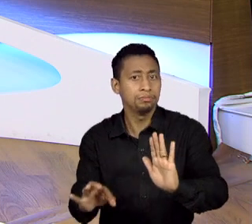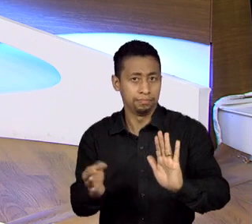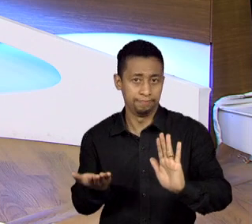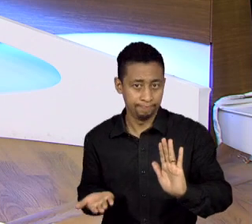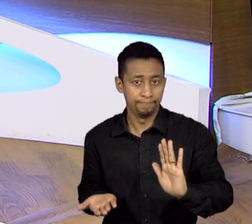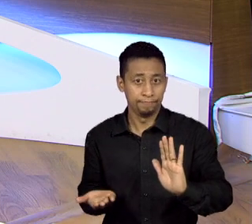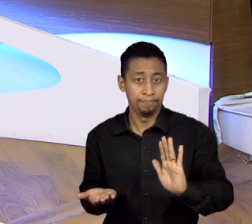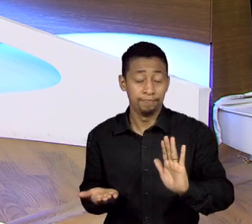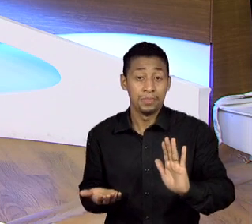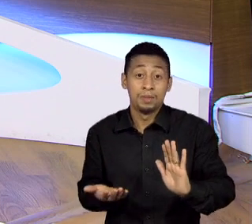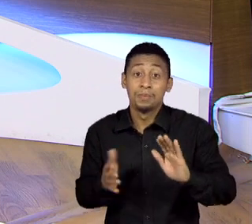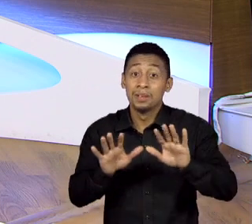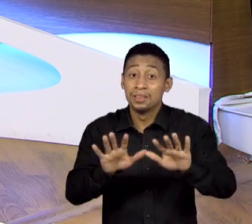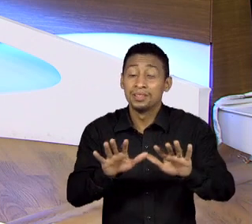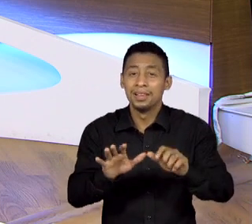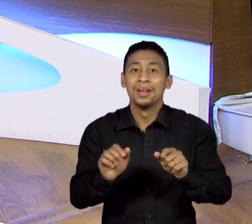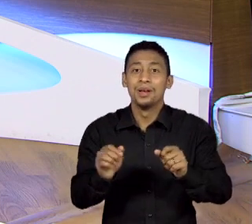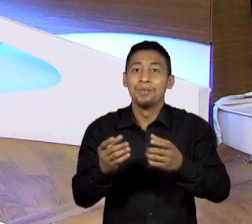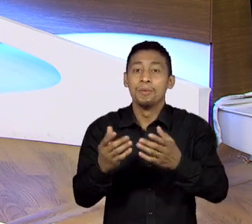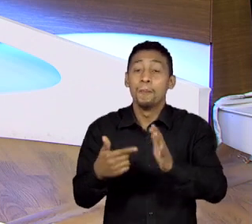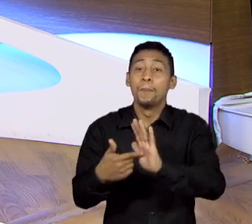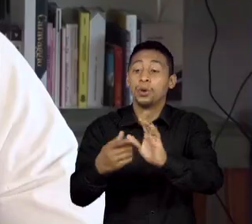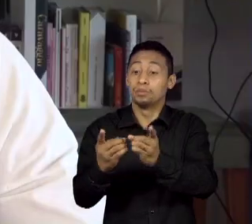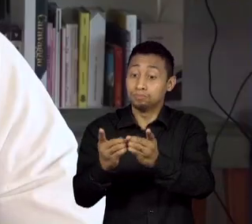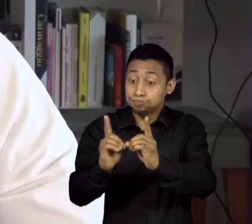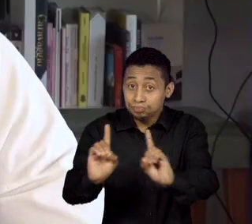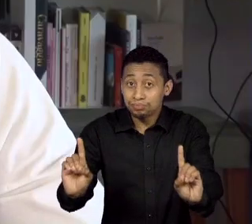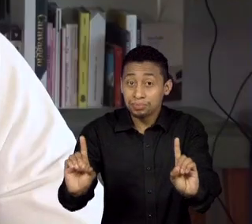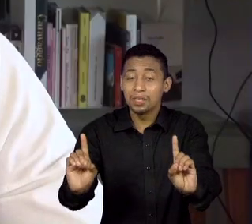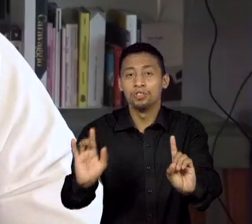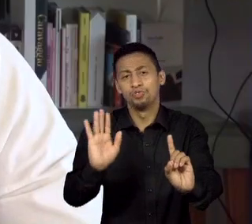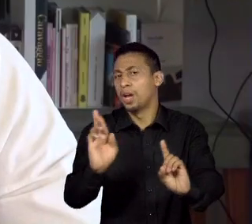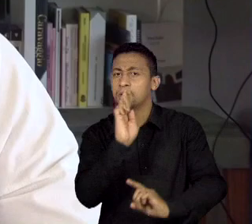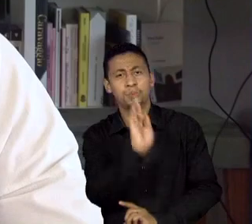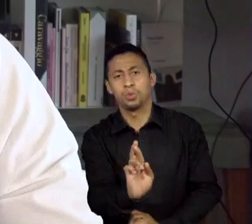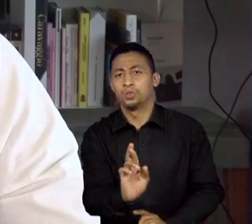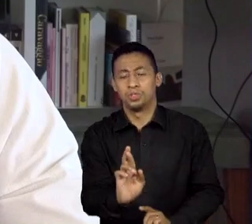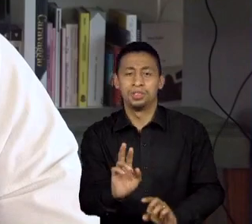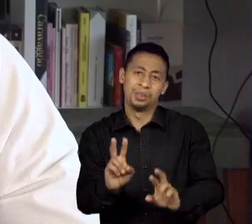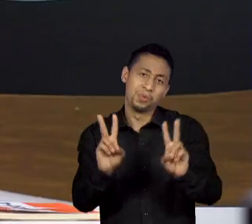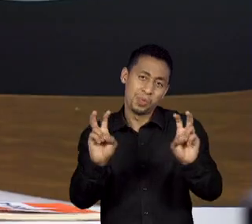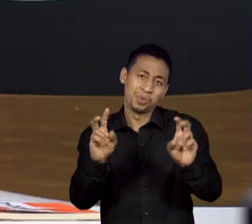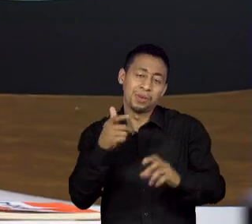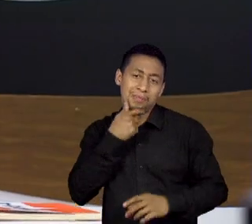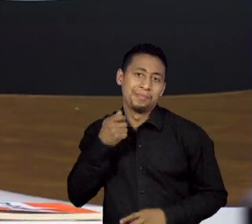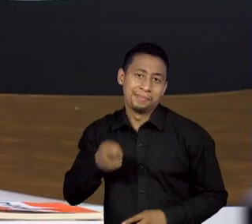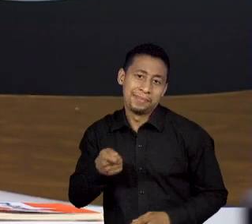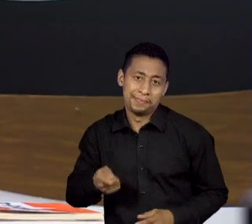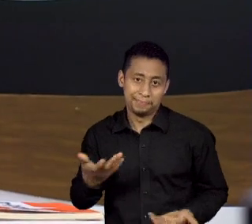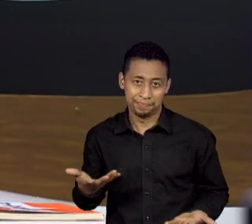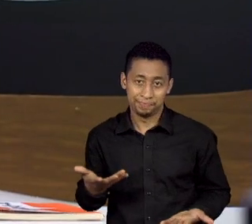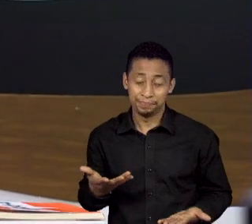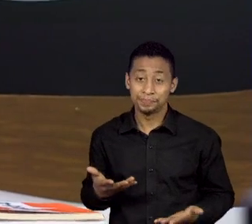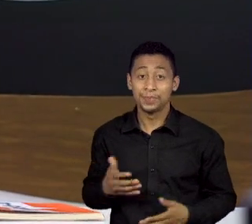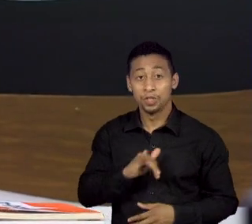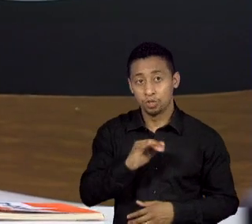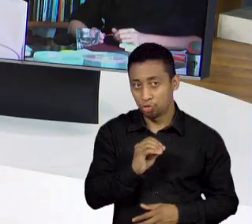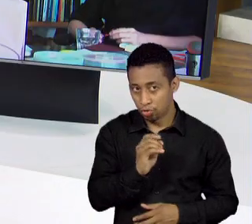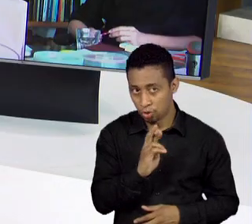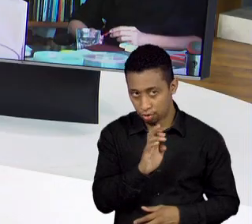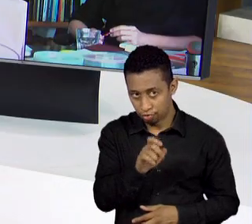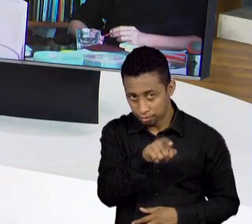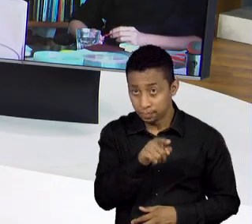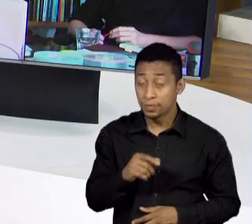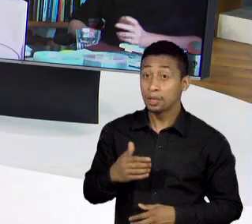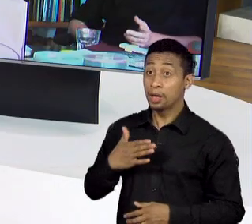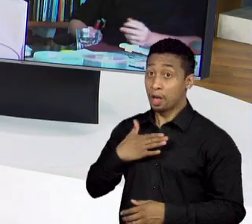eu acho que o fato de eles estarem em separação responde um pouco a essa questão. Jorge? Sou casado há 30 anos com a